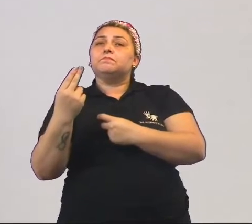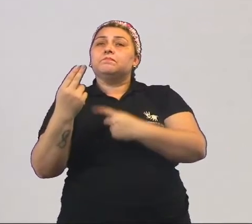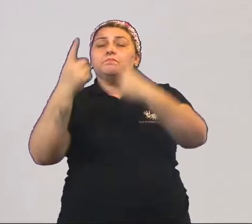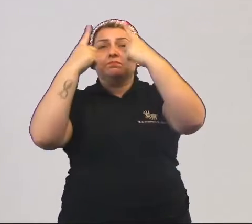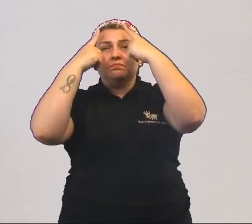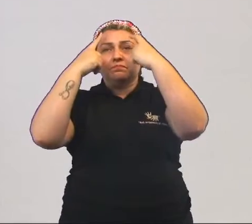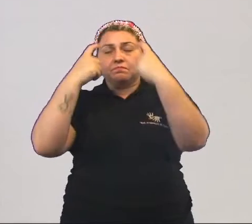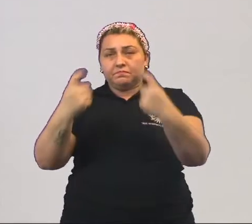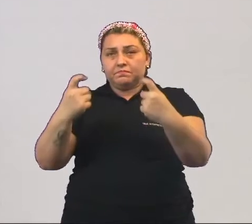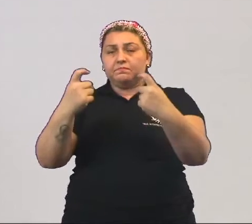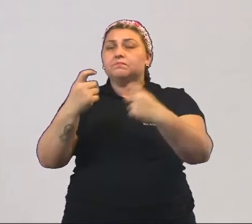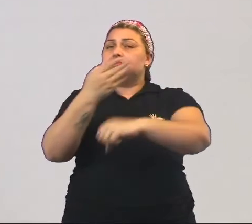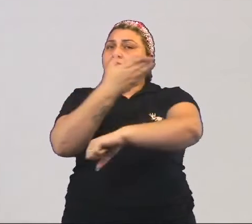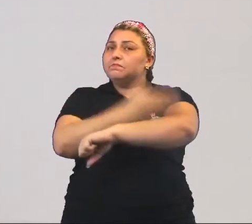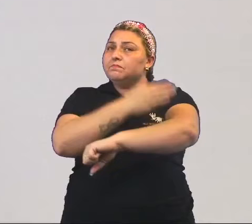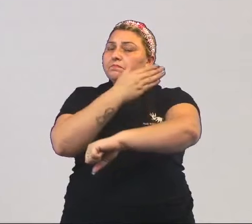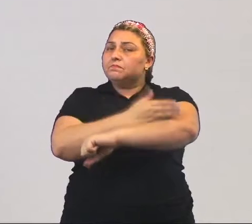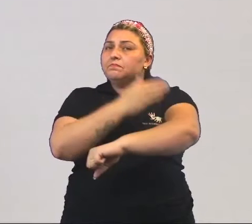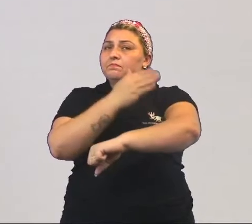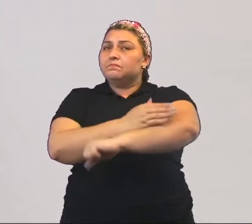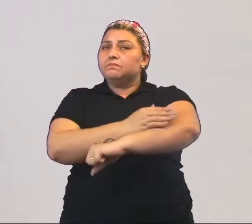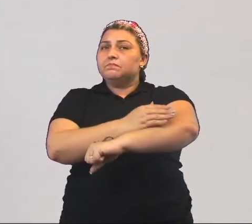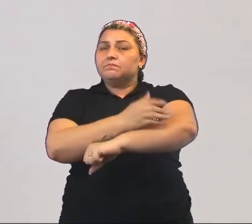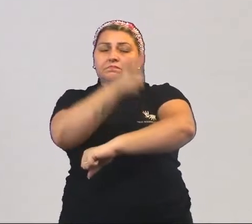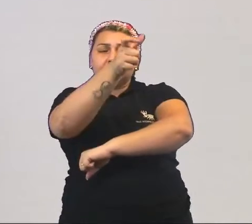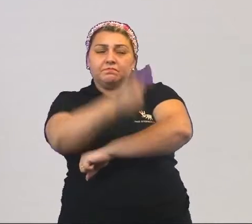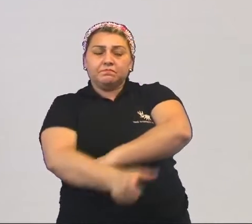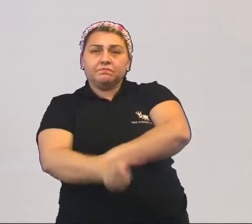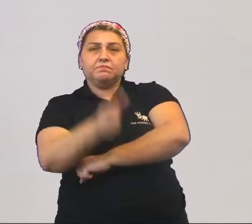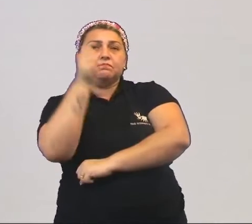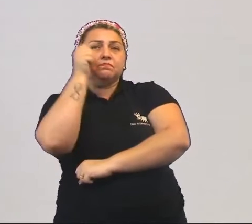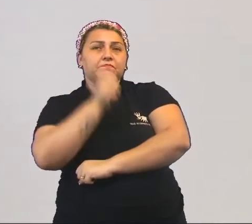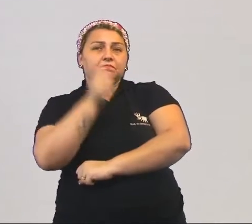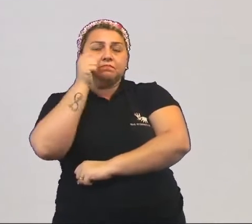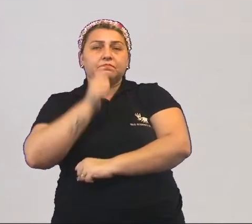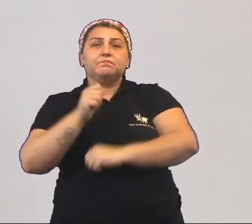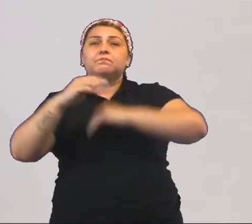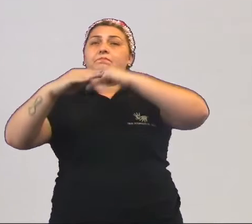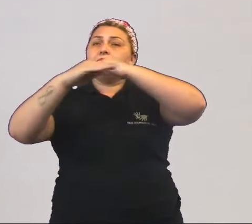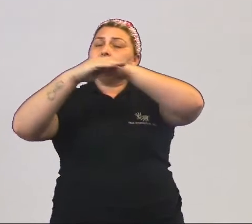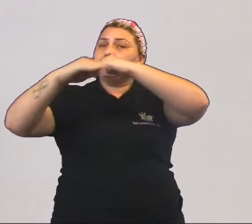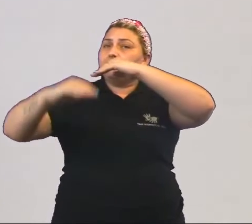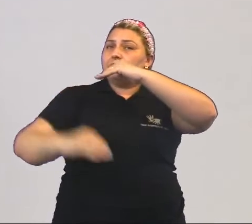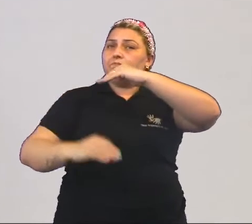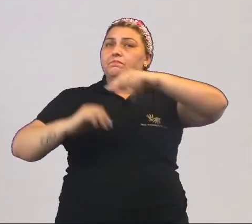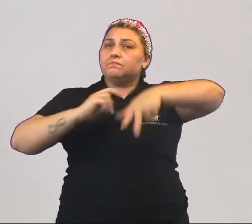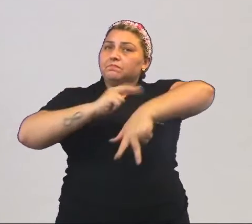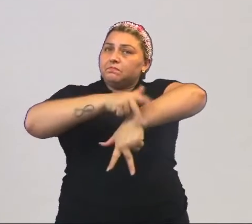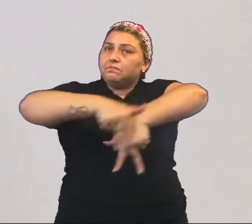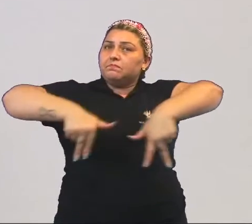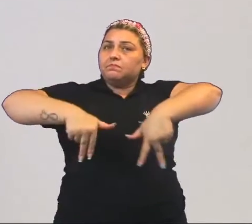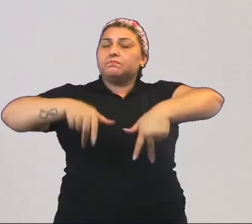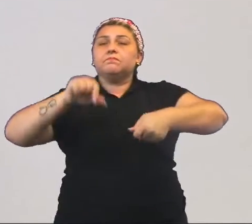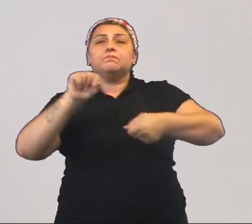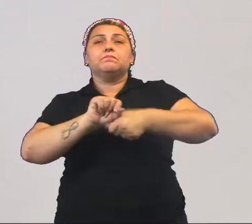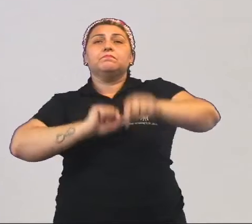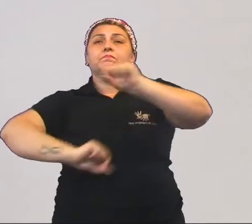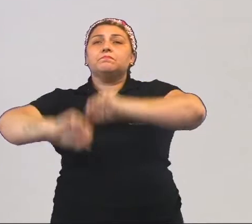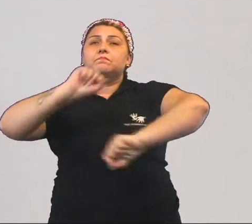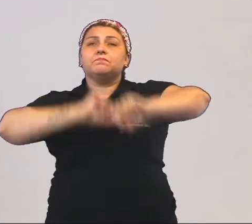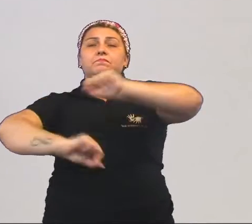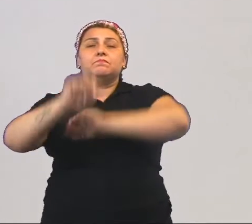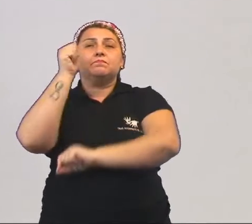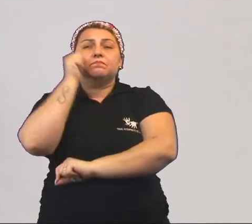violência doméstica praticada contra a mulher. É justamente essa desigualdade de gênero que faz com que